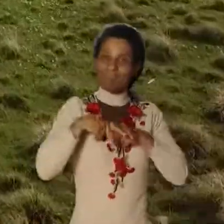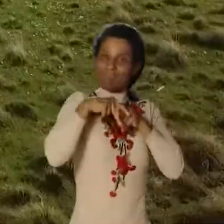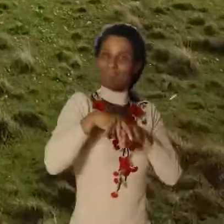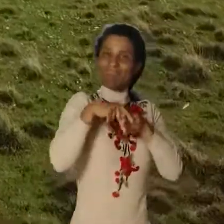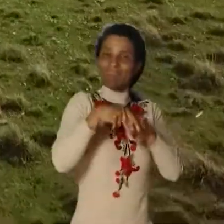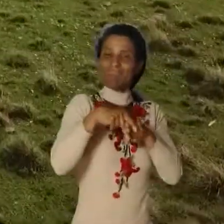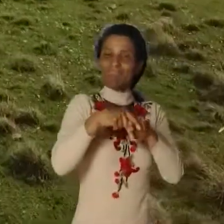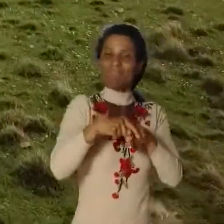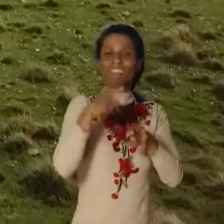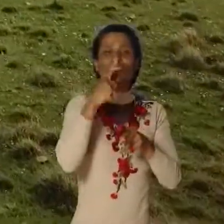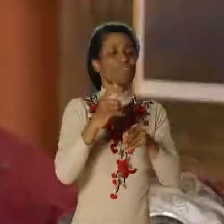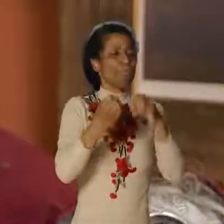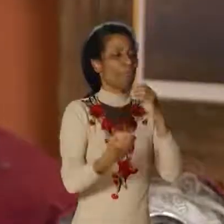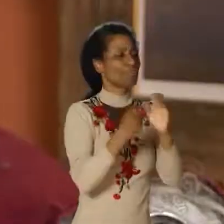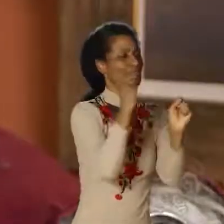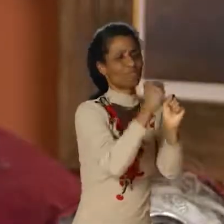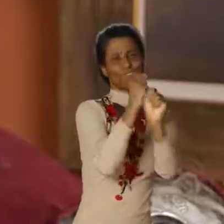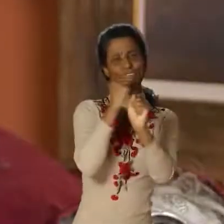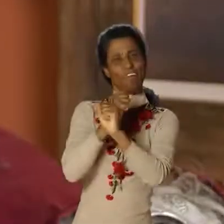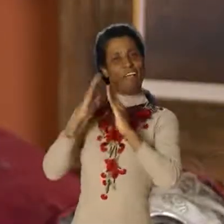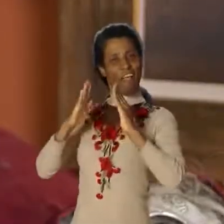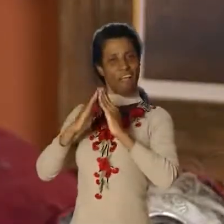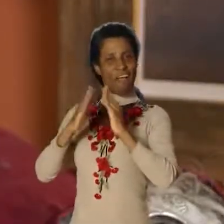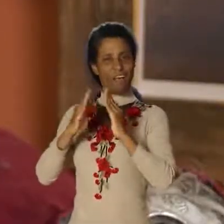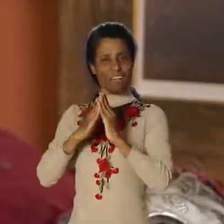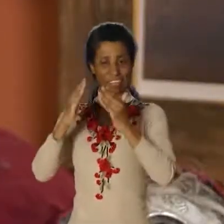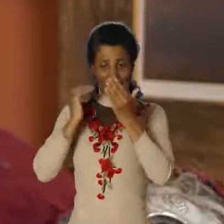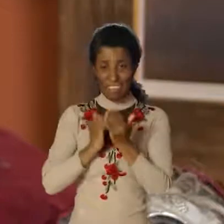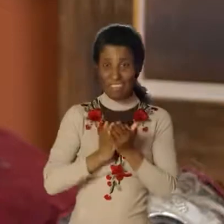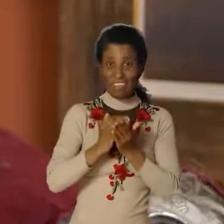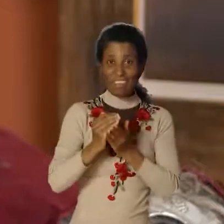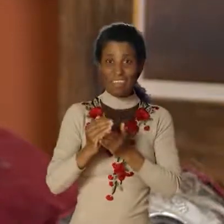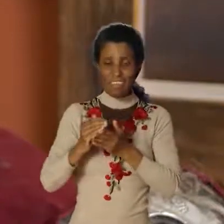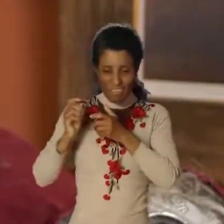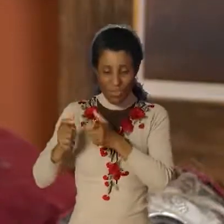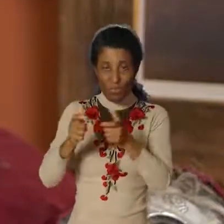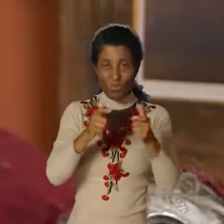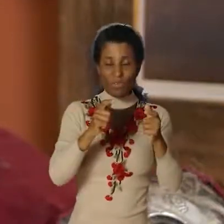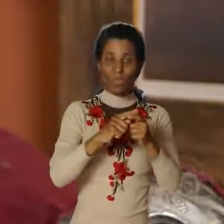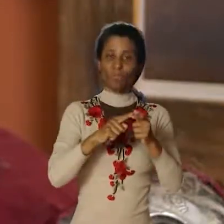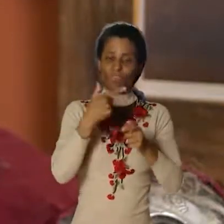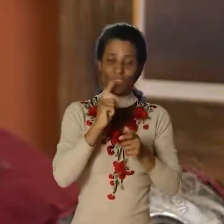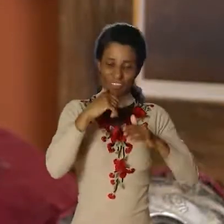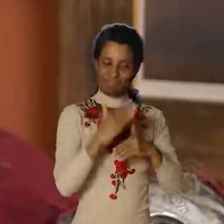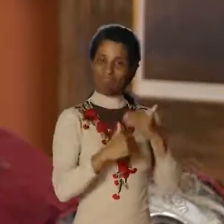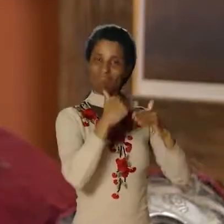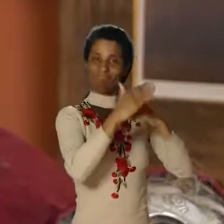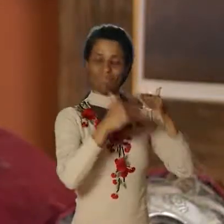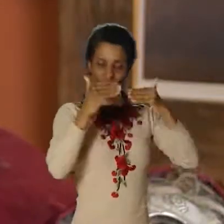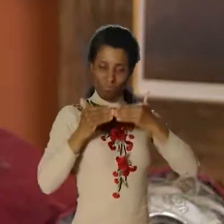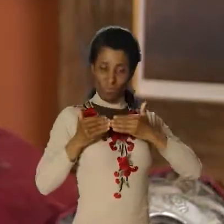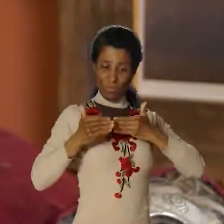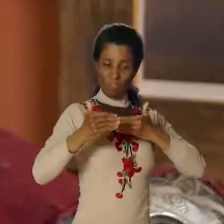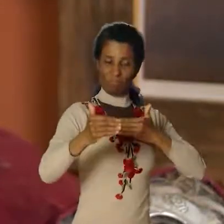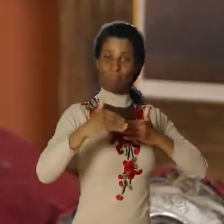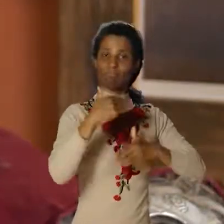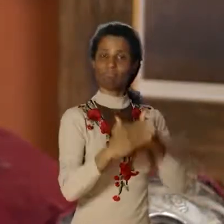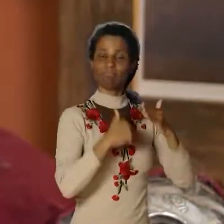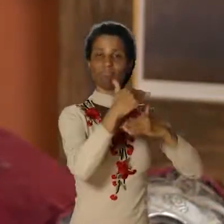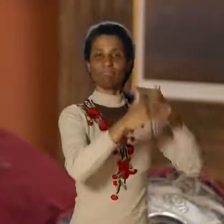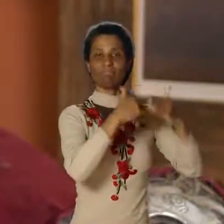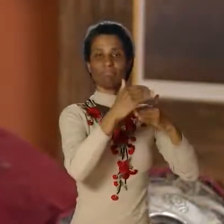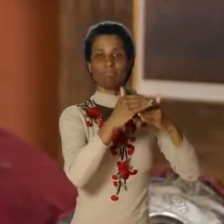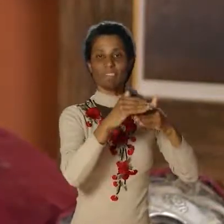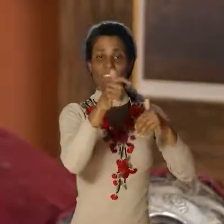sobreviver está sobre o cavalo. Depois ele vai construir as suas casas, depois vão surgir as estâncias, mas isso numa roda evolutiva,